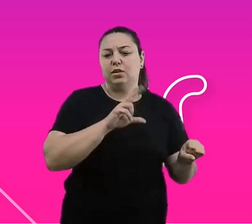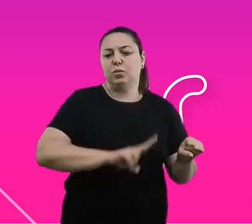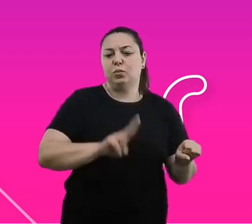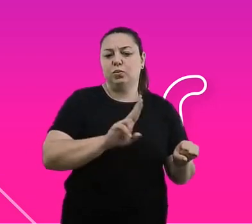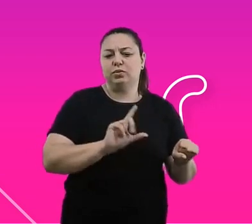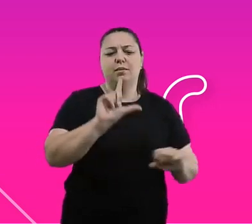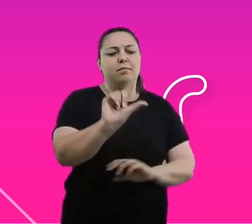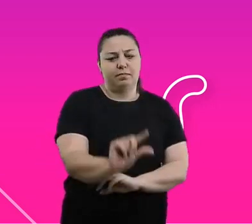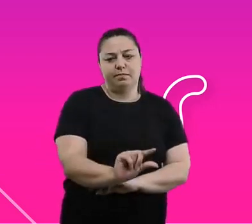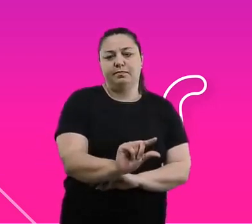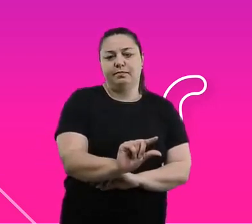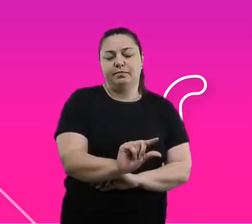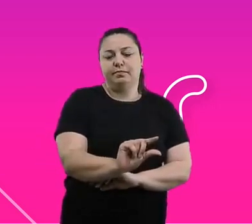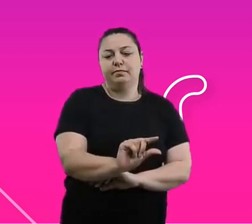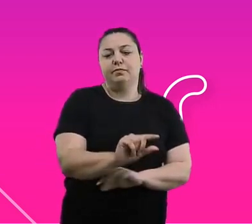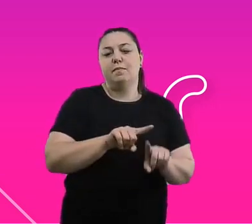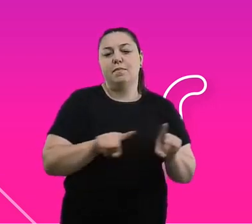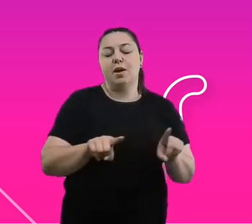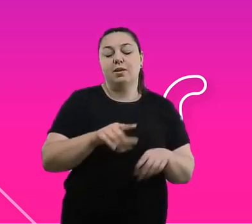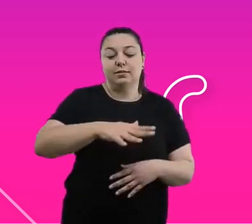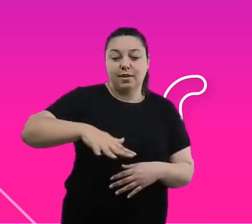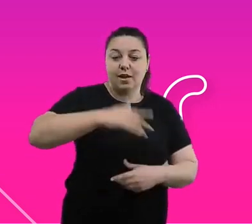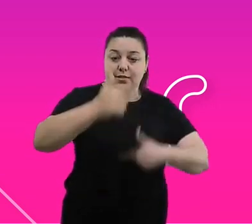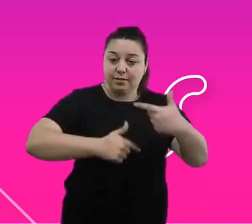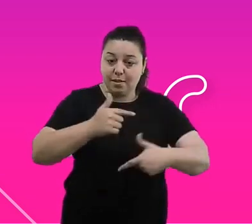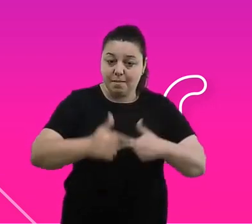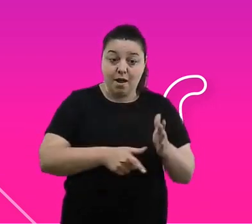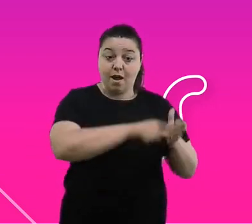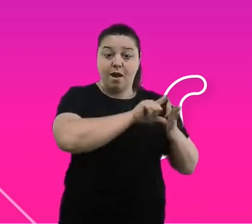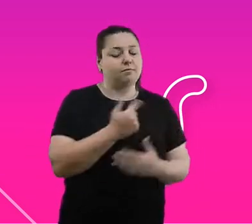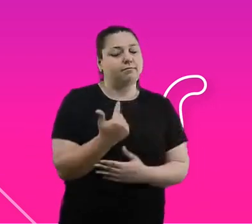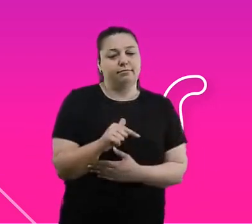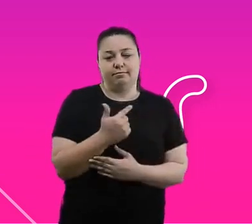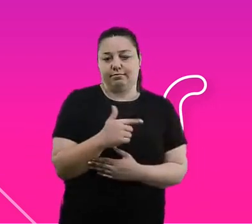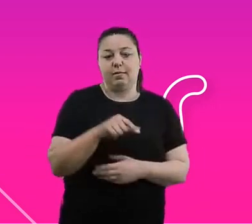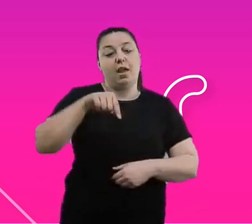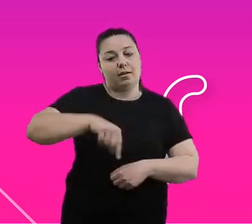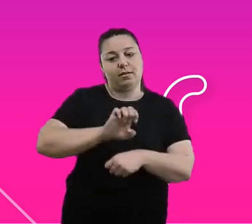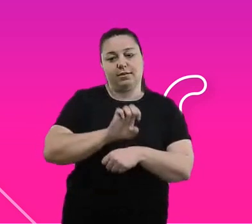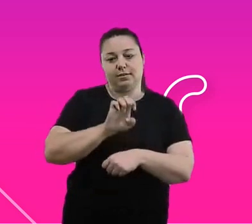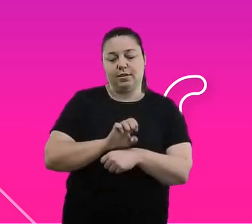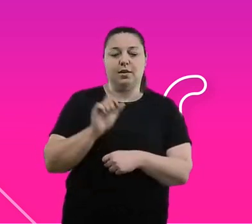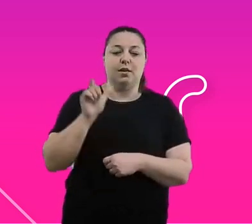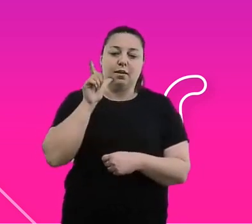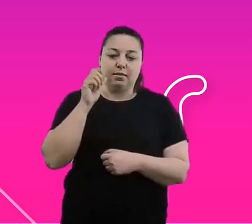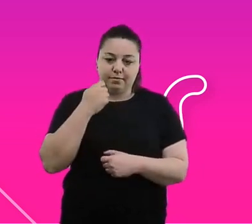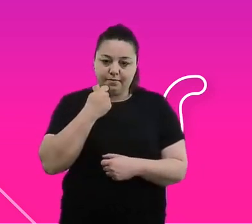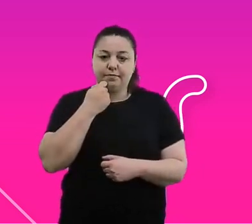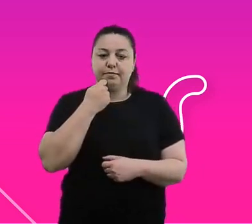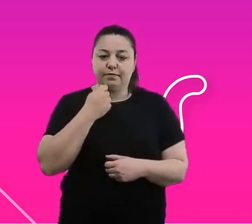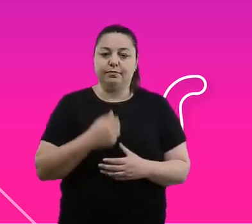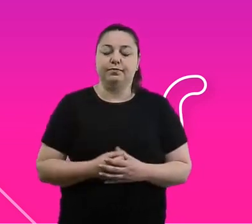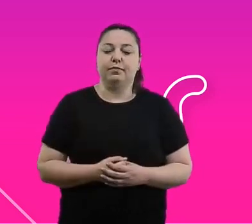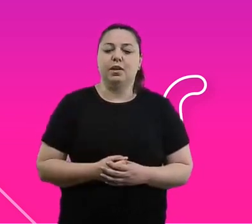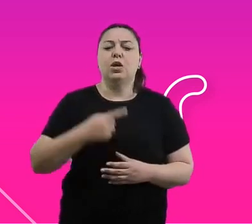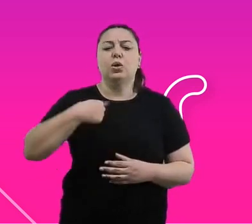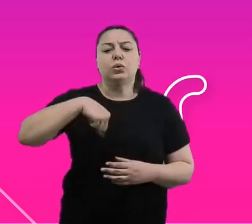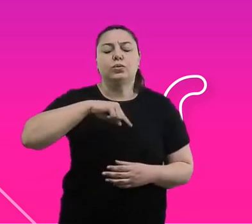trabalho, para o estado de Alagoas, ela não existia. Tem um problema recorrente na nossa equipe que nós não mapeamos, não